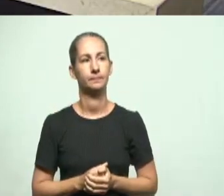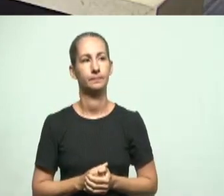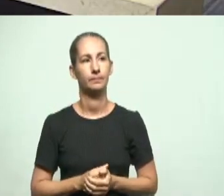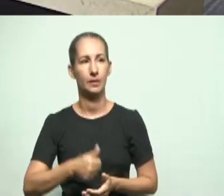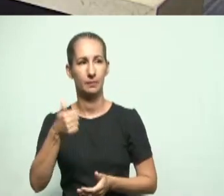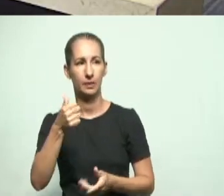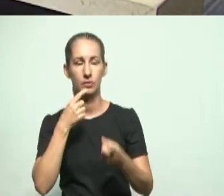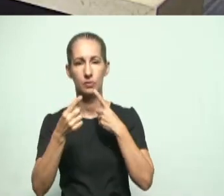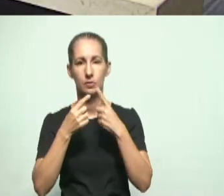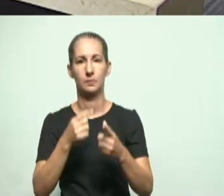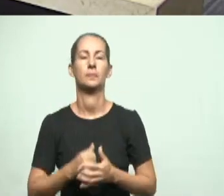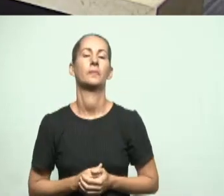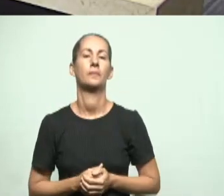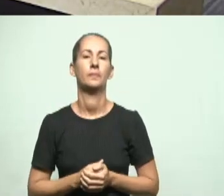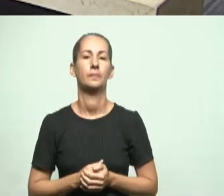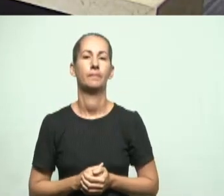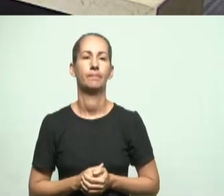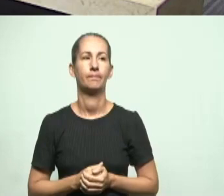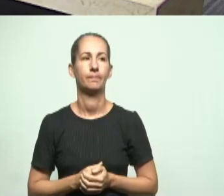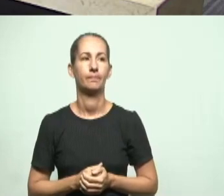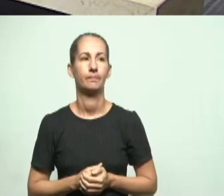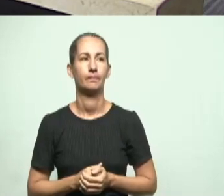Em primeira discussão,